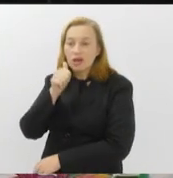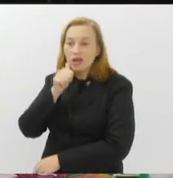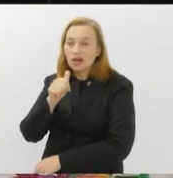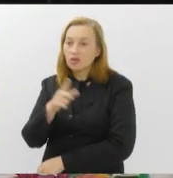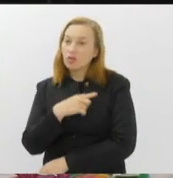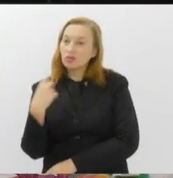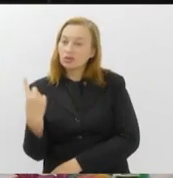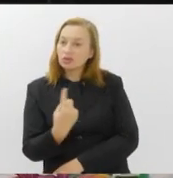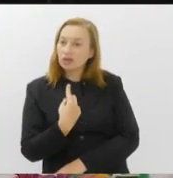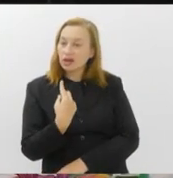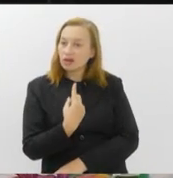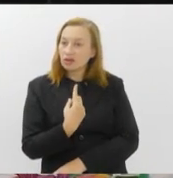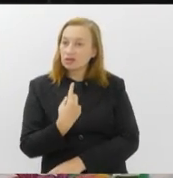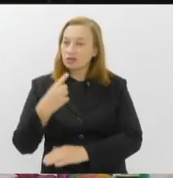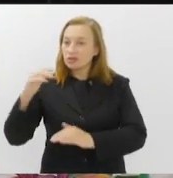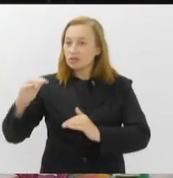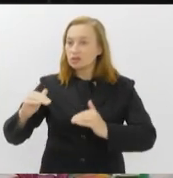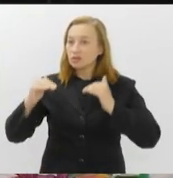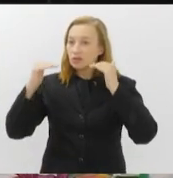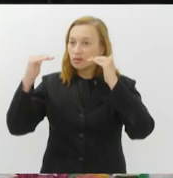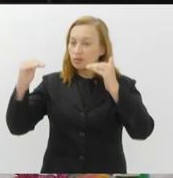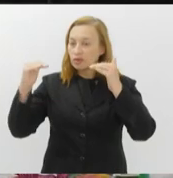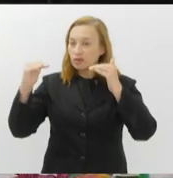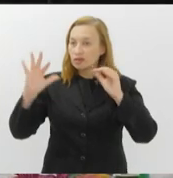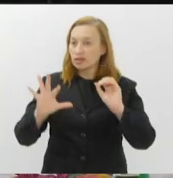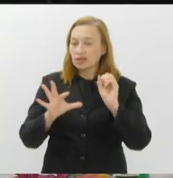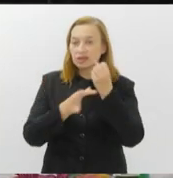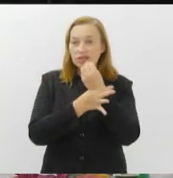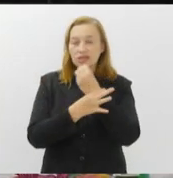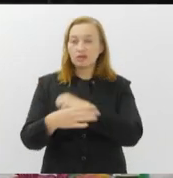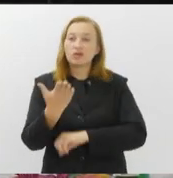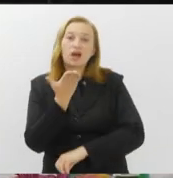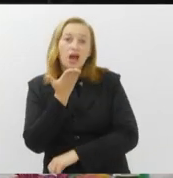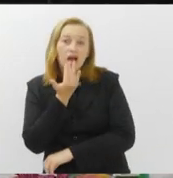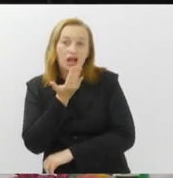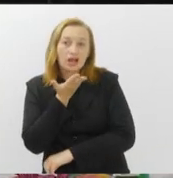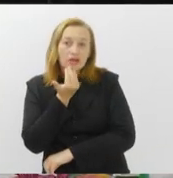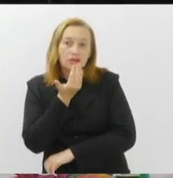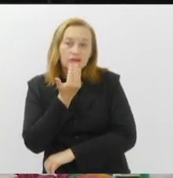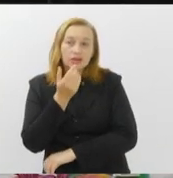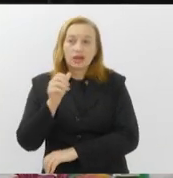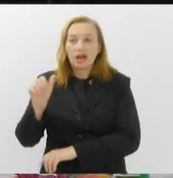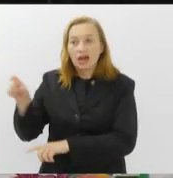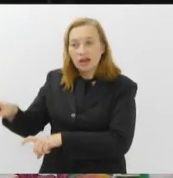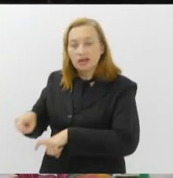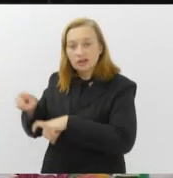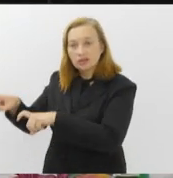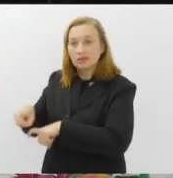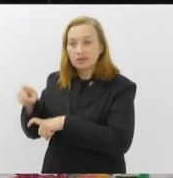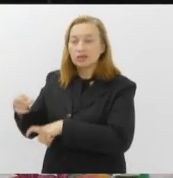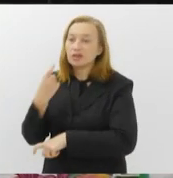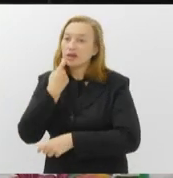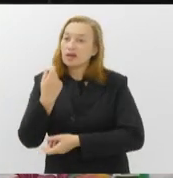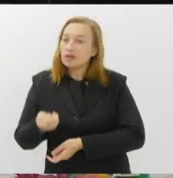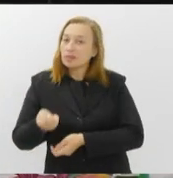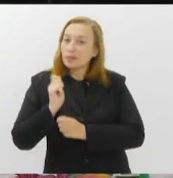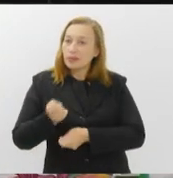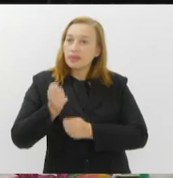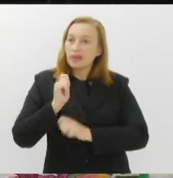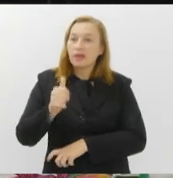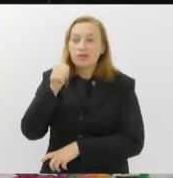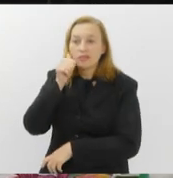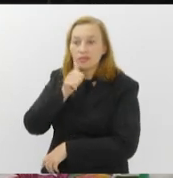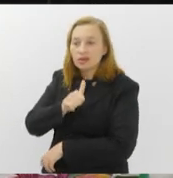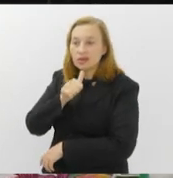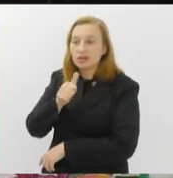Populares da Soberania e Segurança Alimentar, Agricultoras, Pescadoras e Mulheres